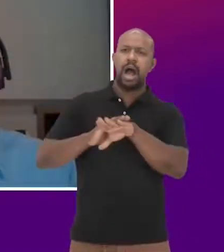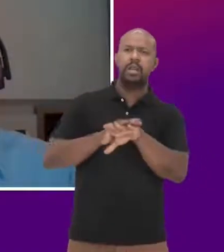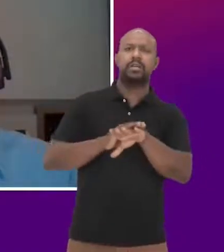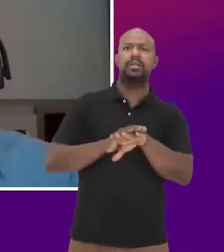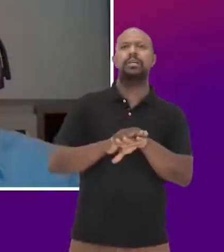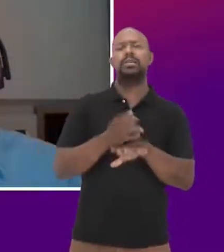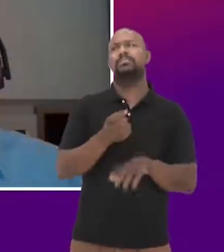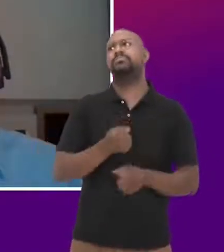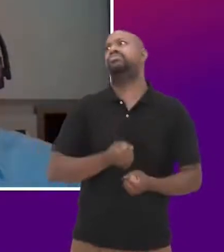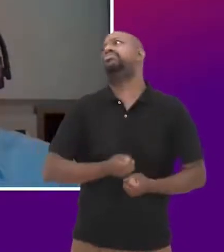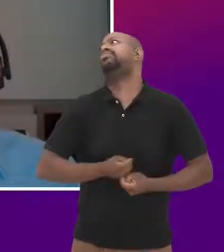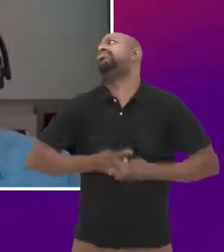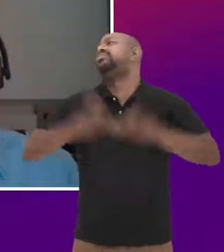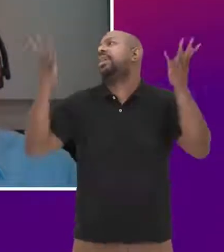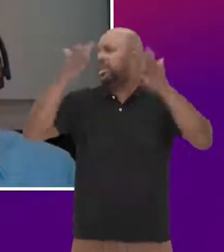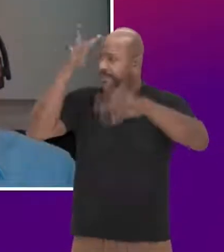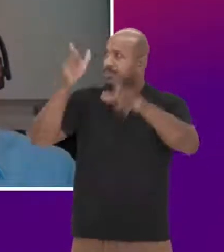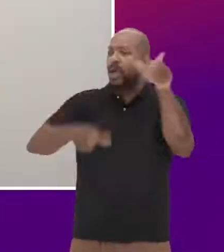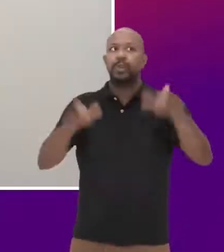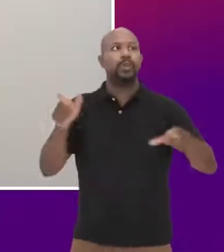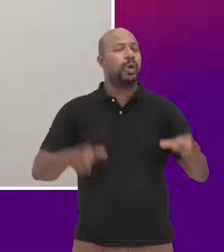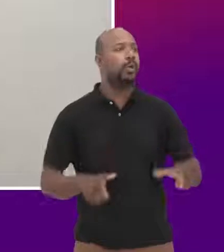de milhões de pessoas,